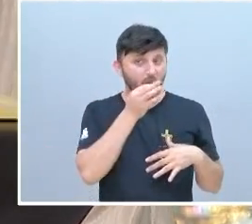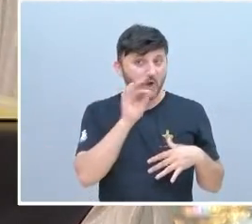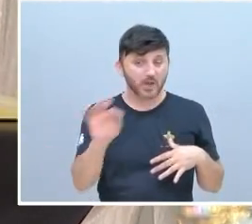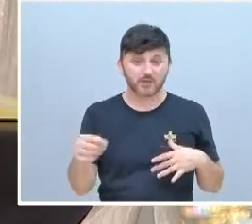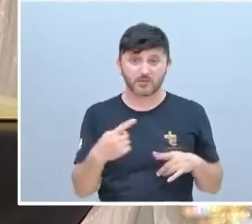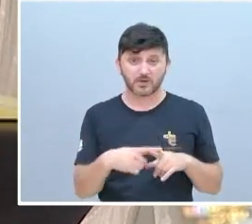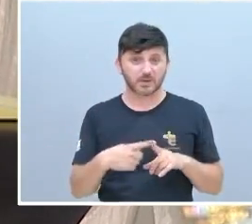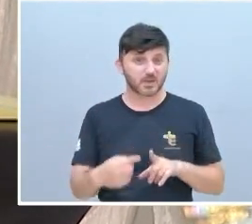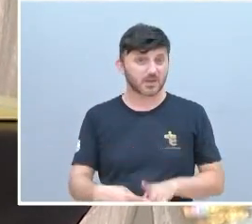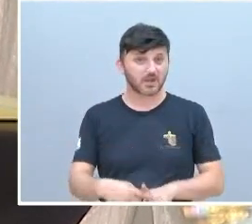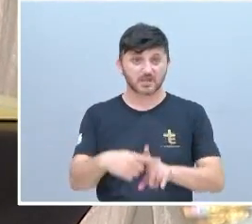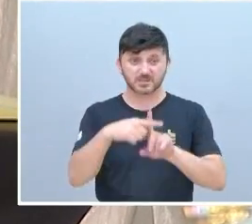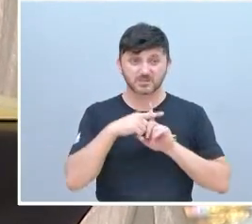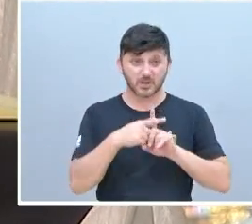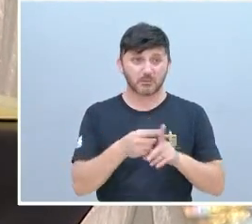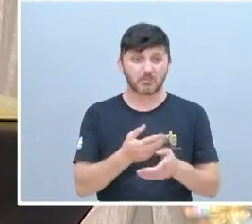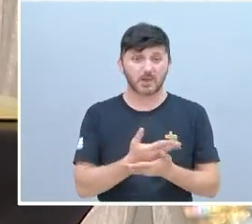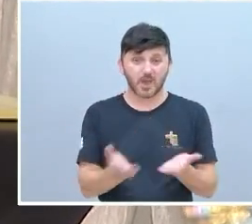cristianismo.